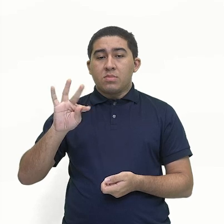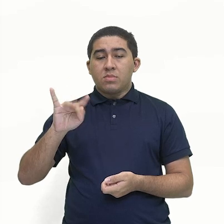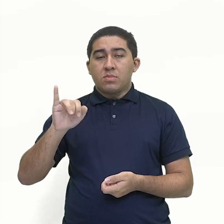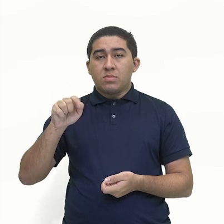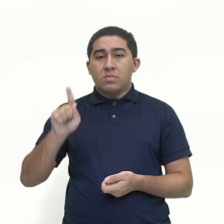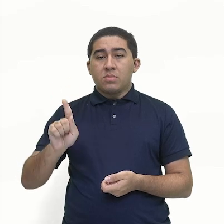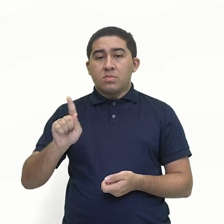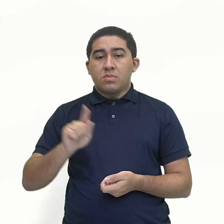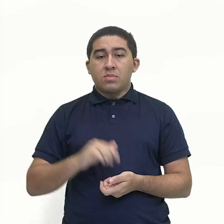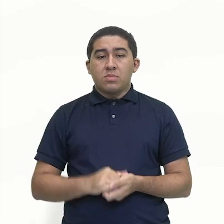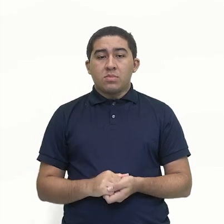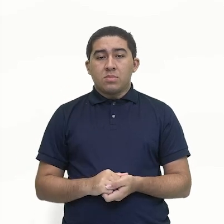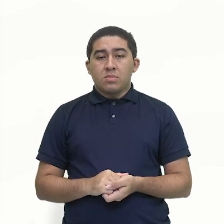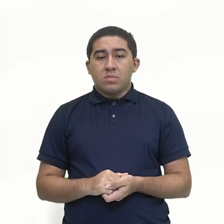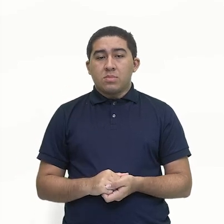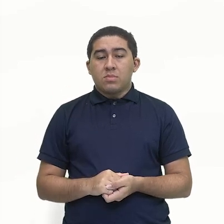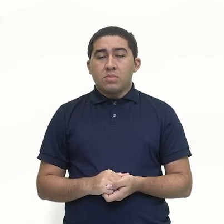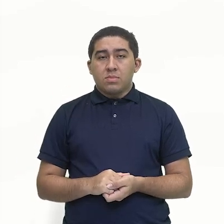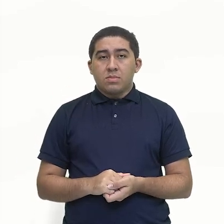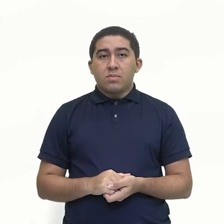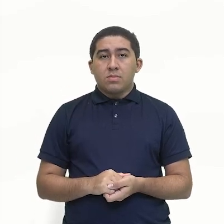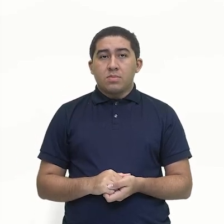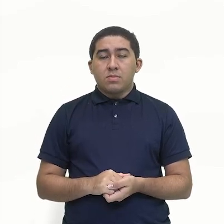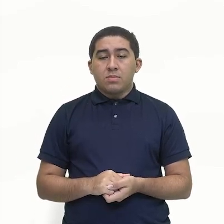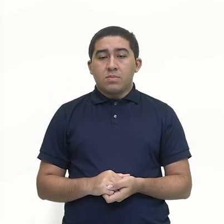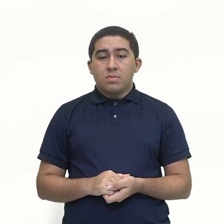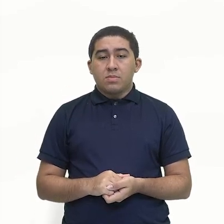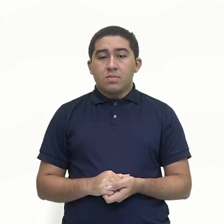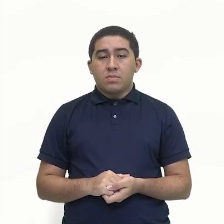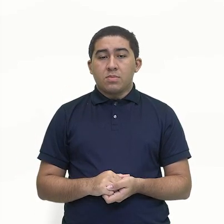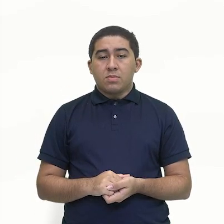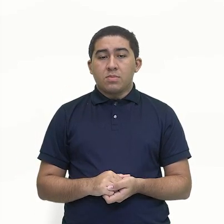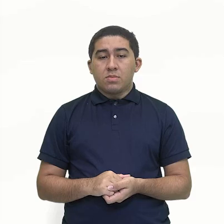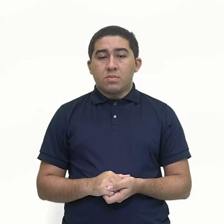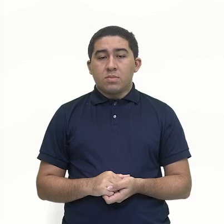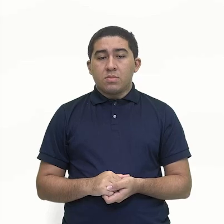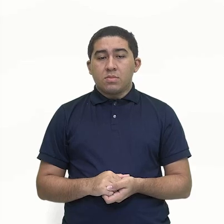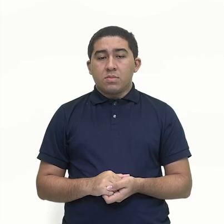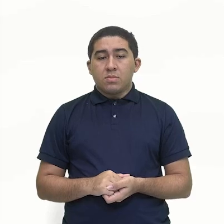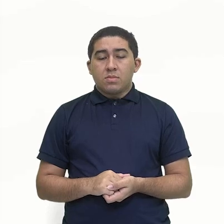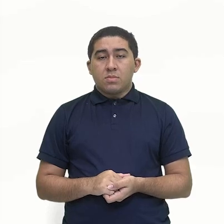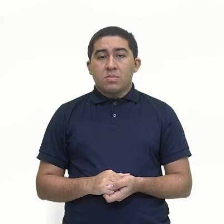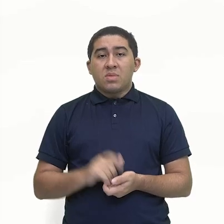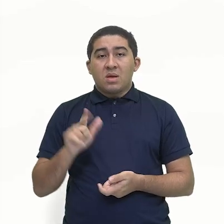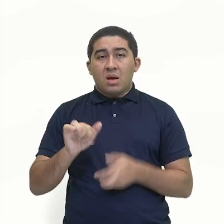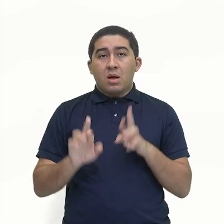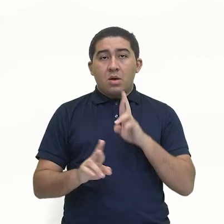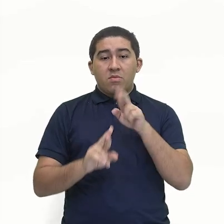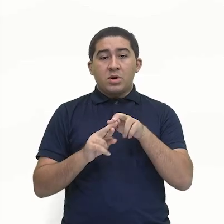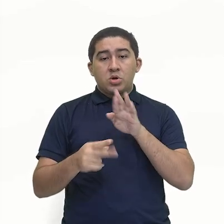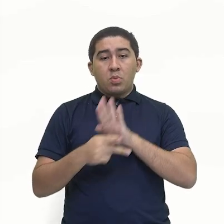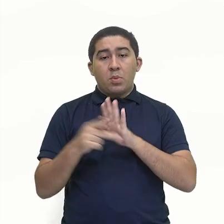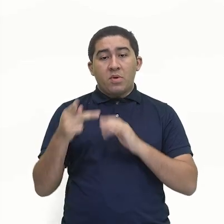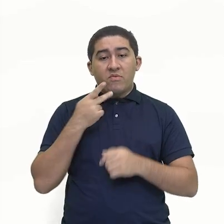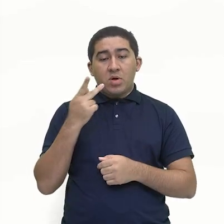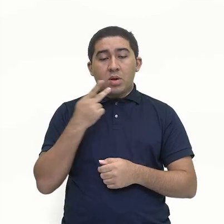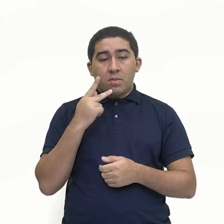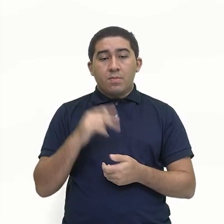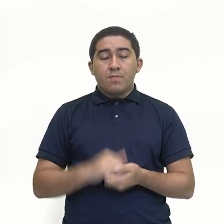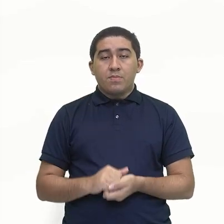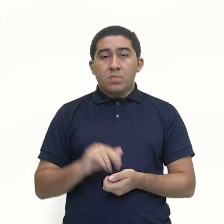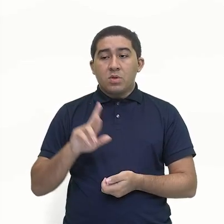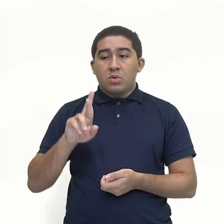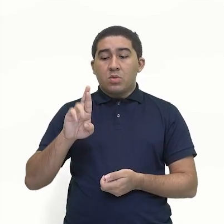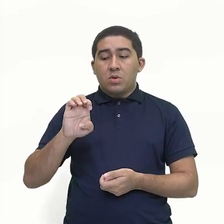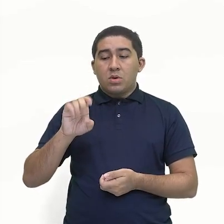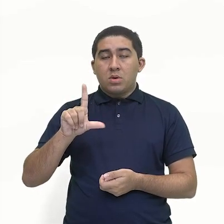então, ó, interesting, 3 sílabas apenas, tá? Isso que está relacionado à fala. Reliable